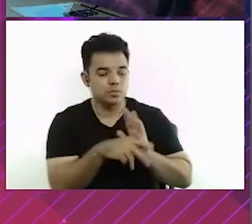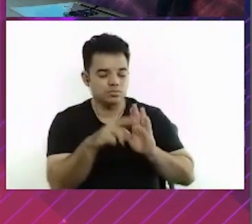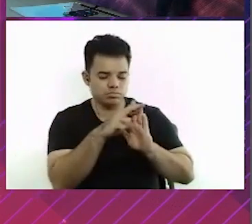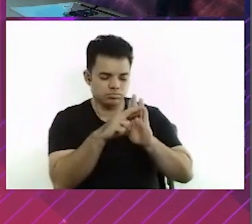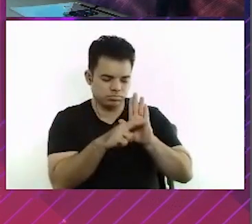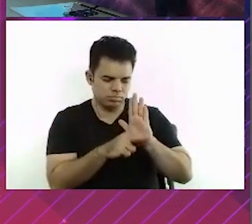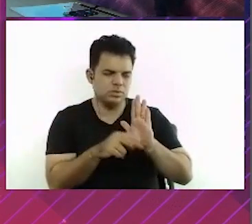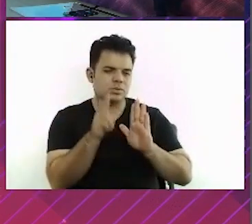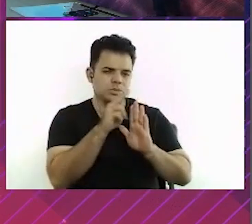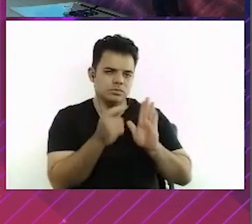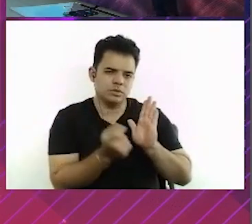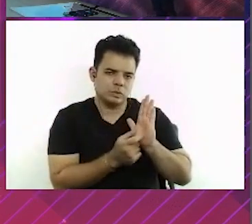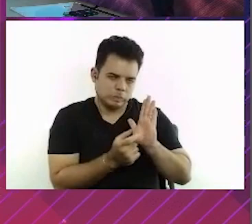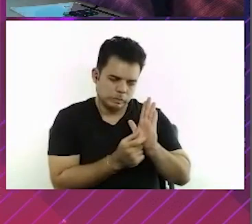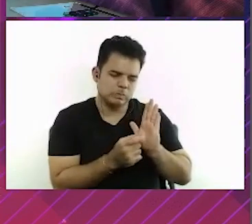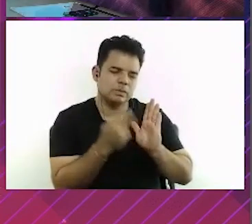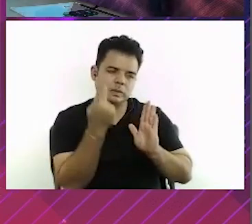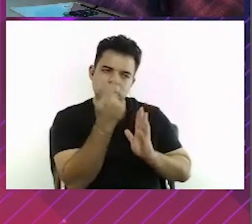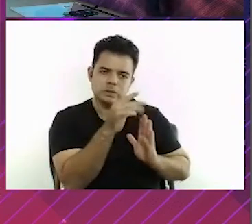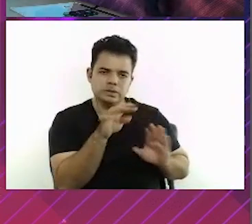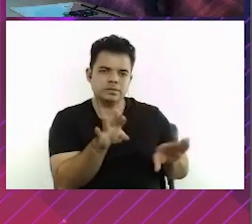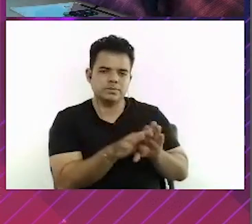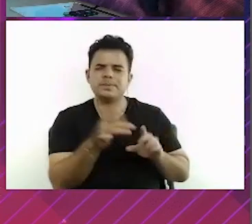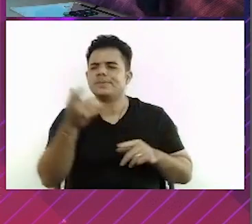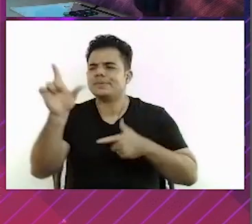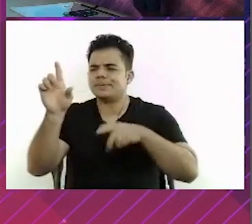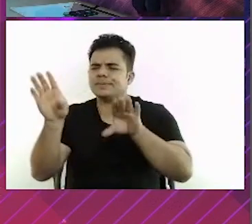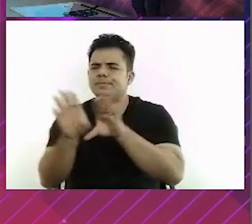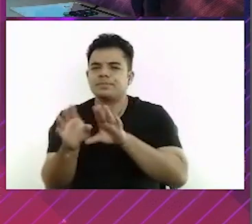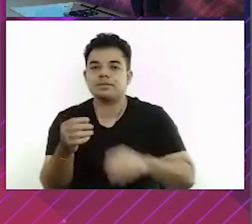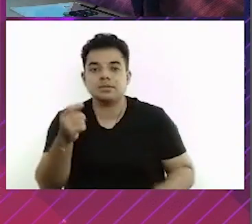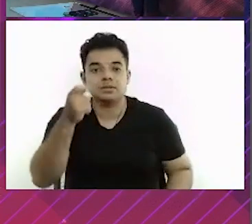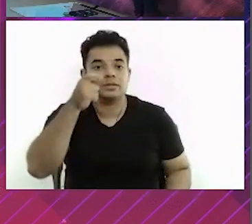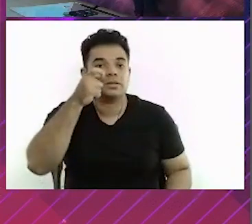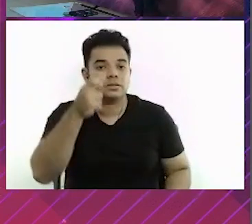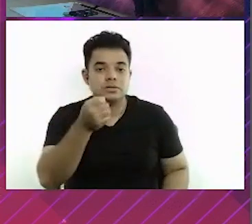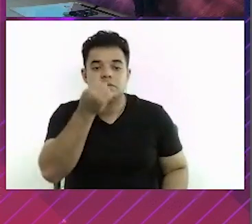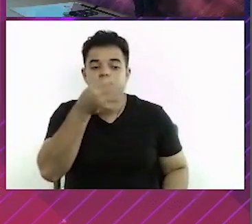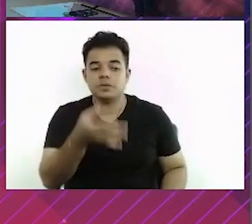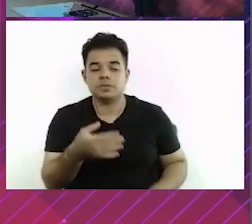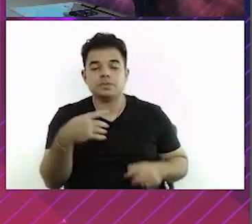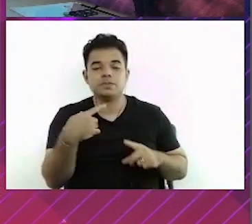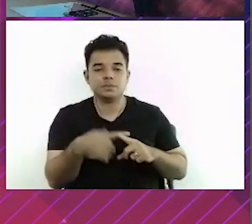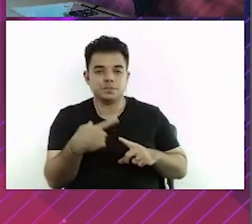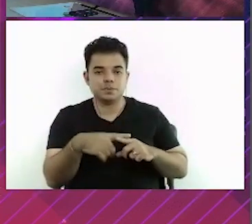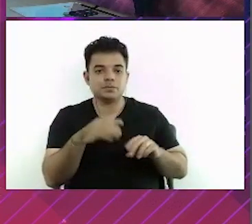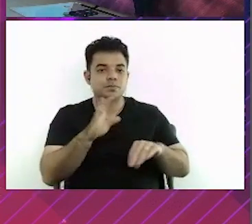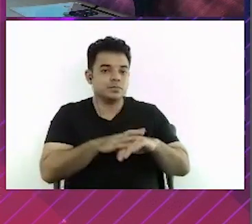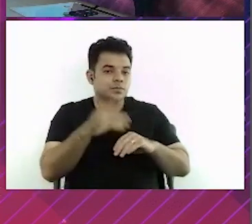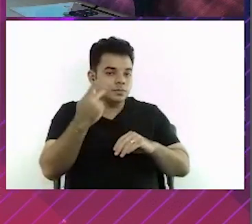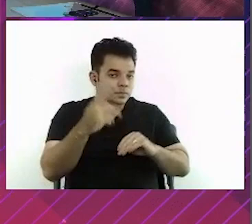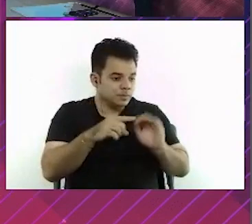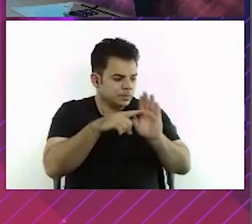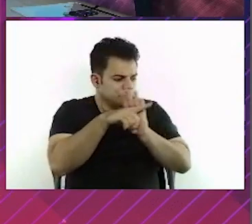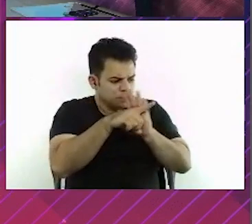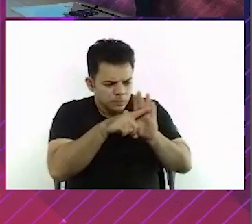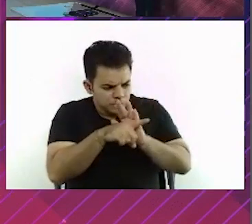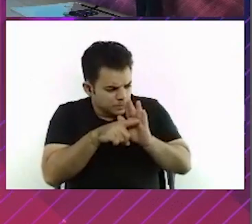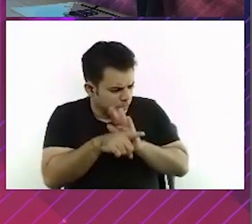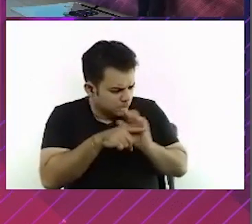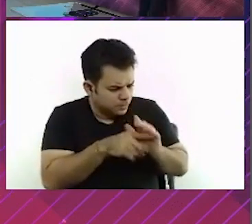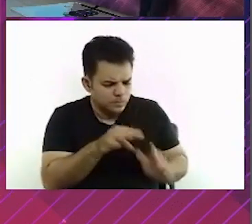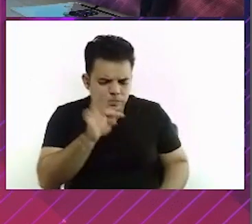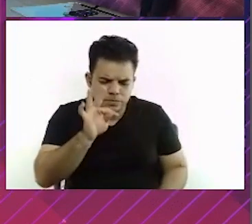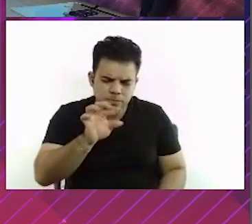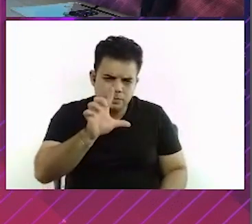adota outros também, mas o MQP é mais popular. É interessante porque para você efetivamente ter aí o uso do TLS